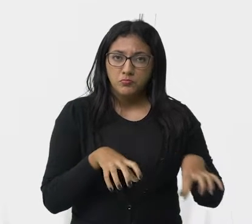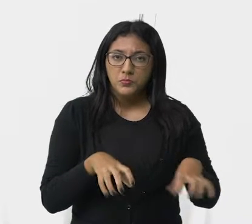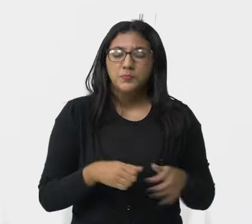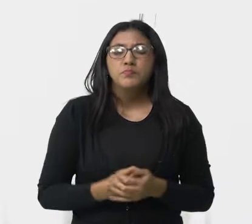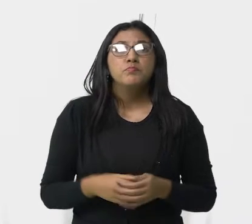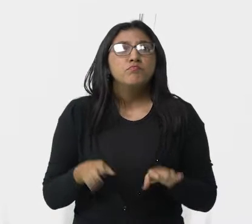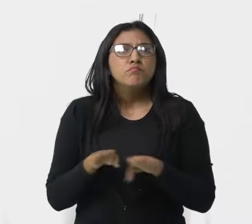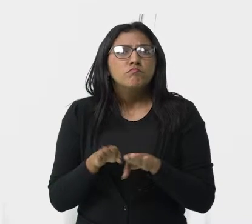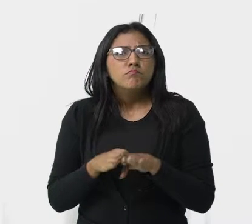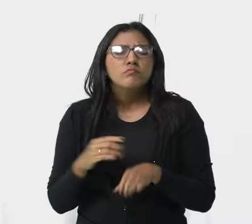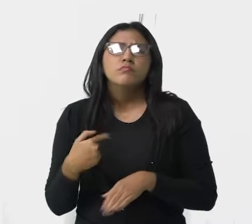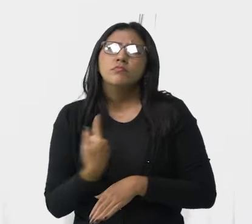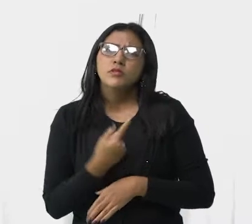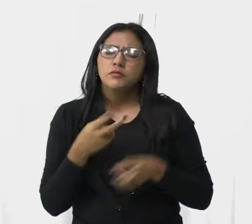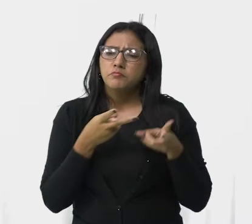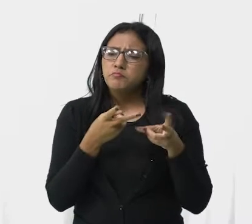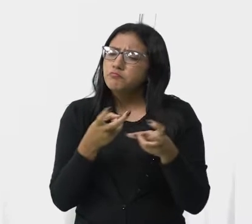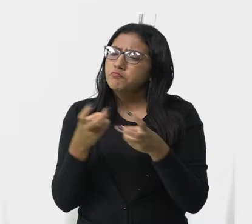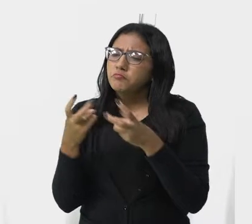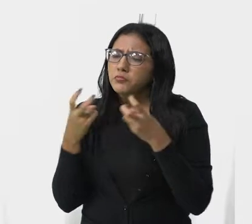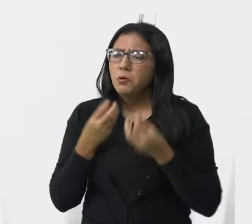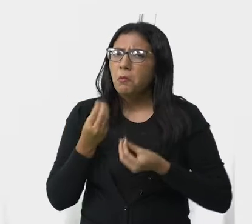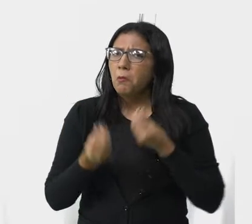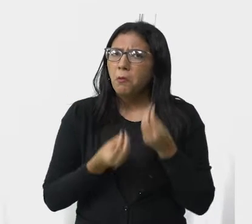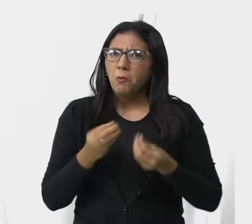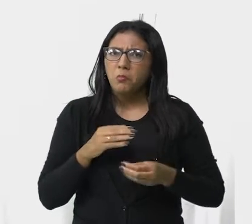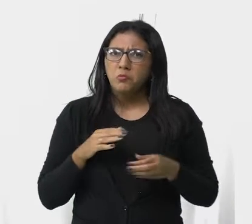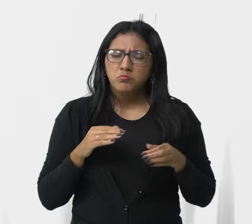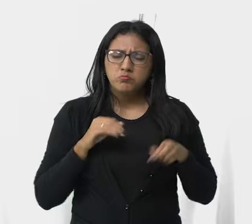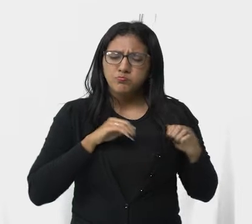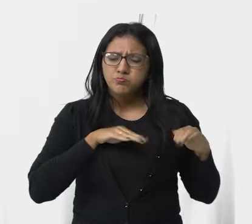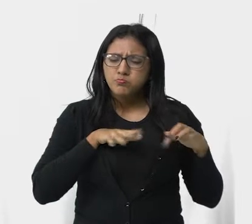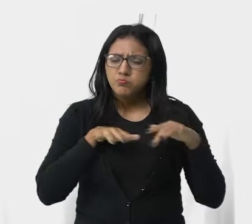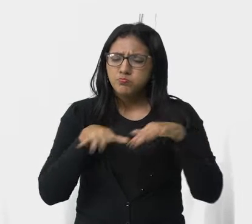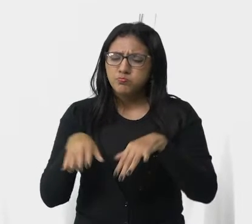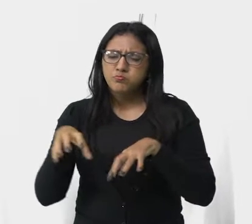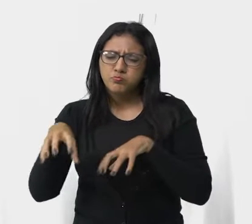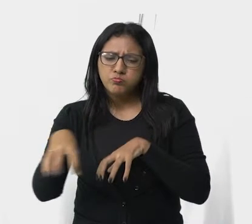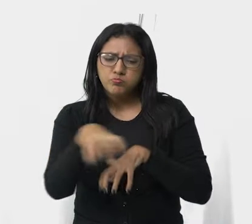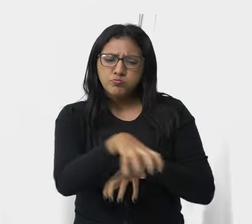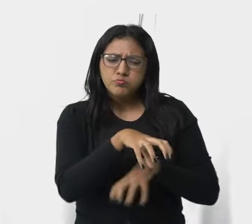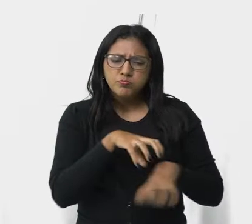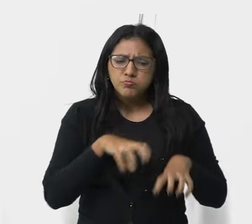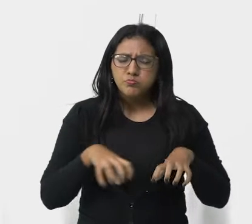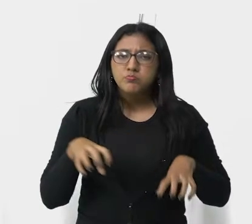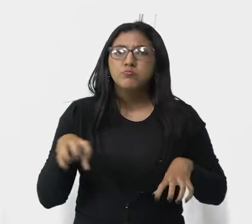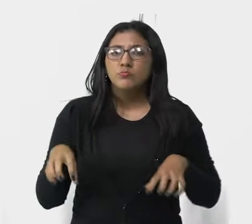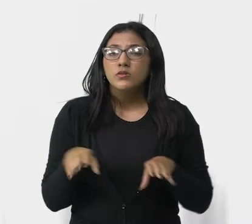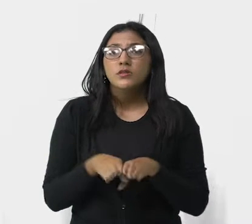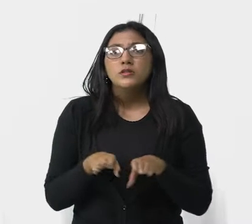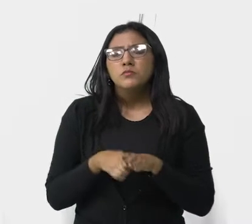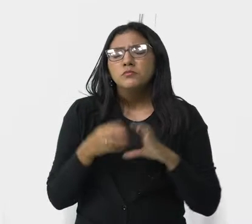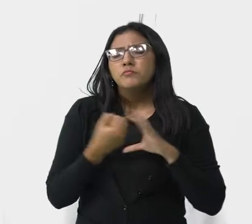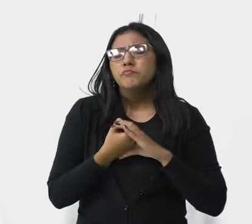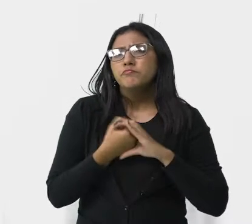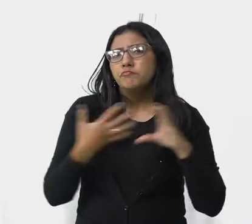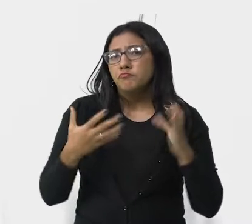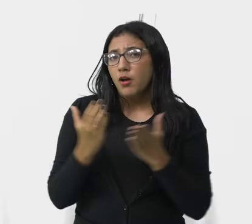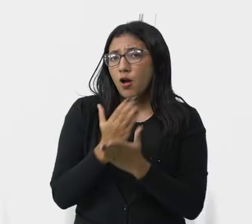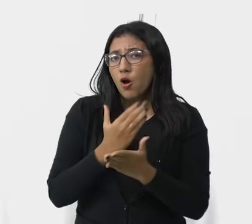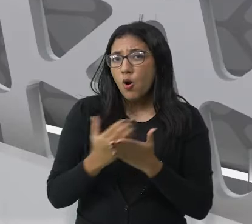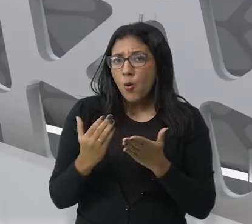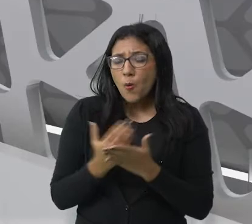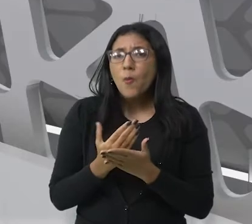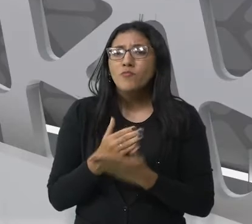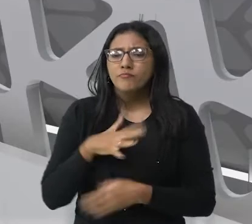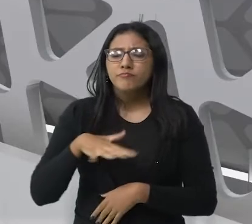iremos verificar essa formação e ocupação através dos aspectos econômicos do Brasil,